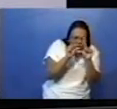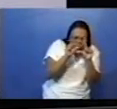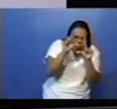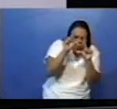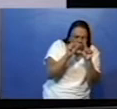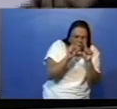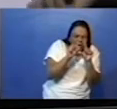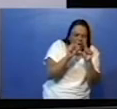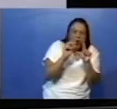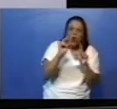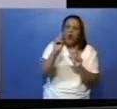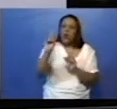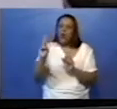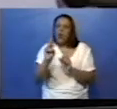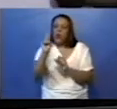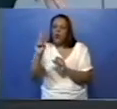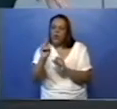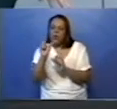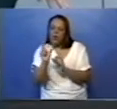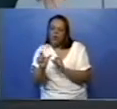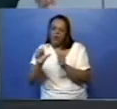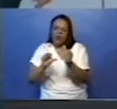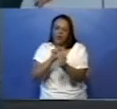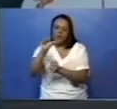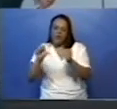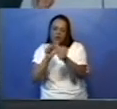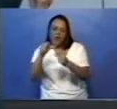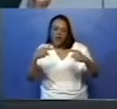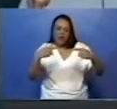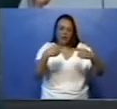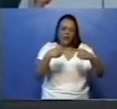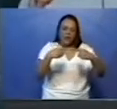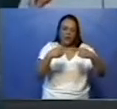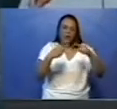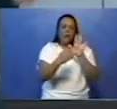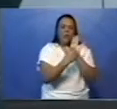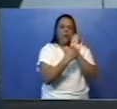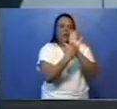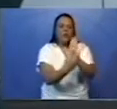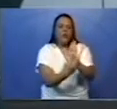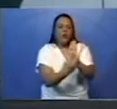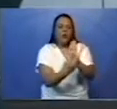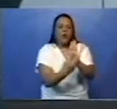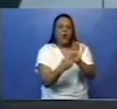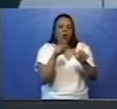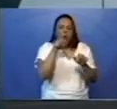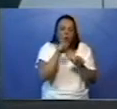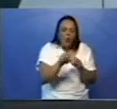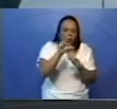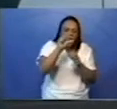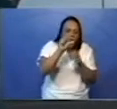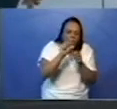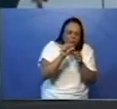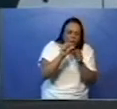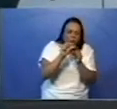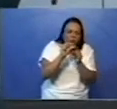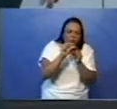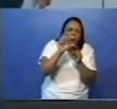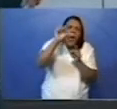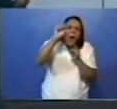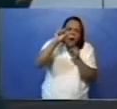usei uma outra palavra associada a ele para mostrar. Olha lá. Um ponto minúsculo, bem